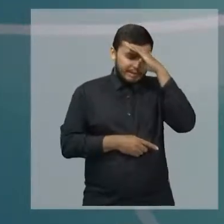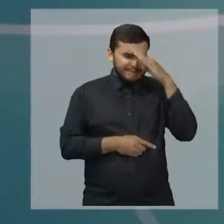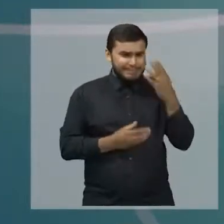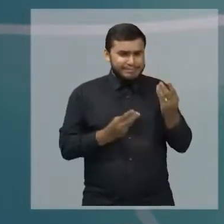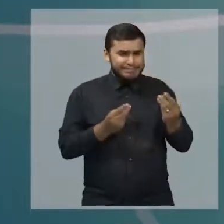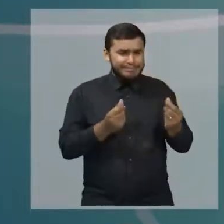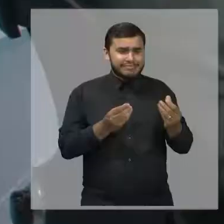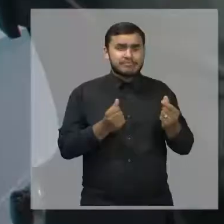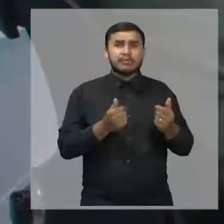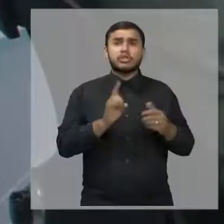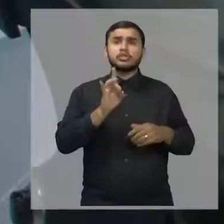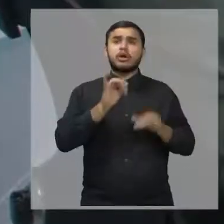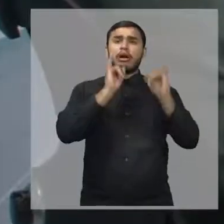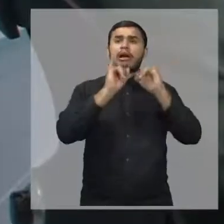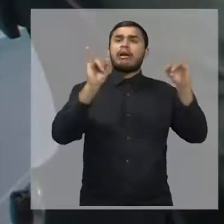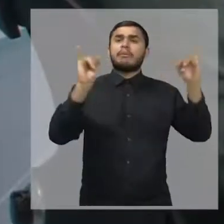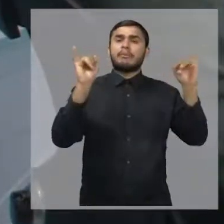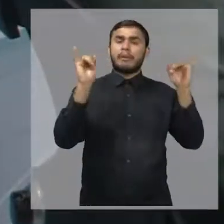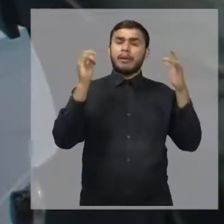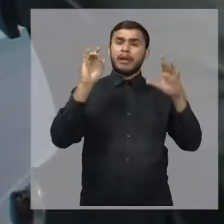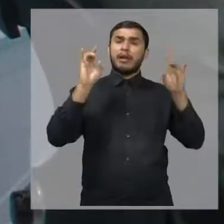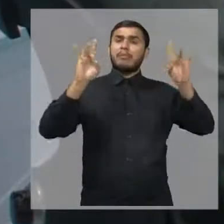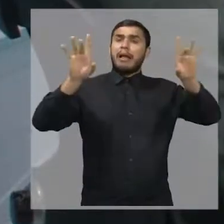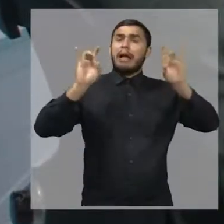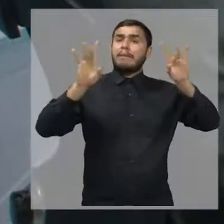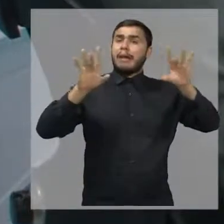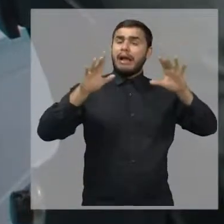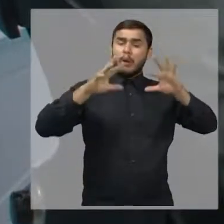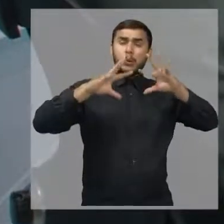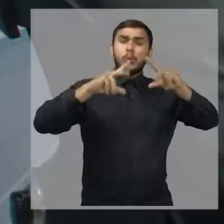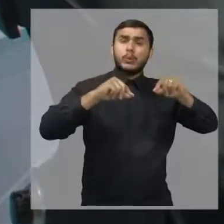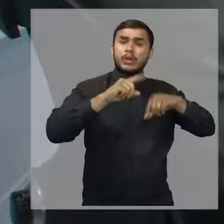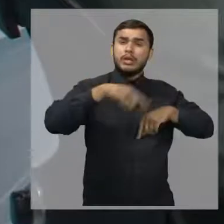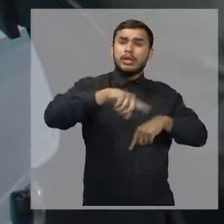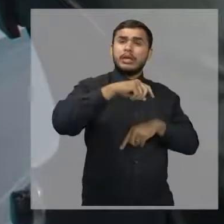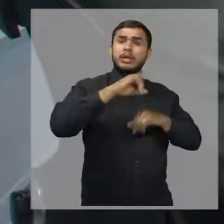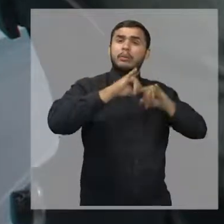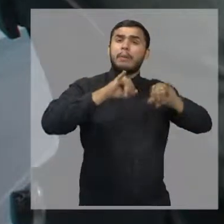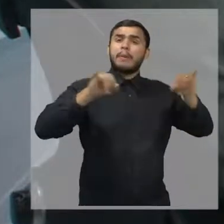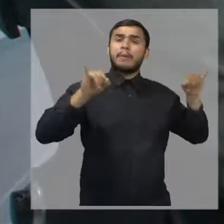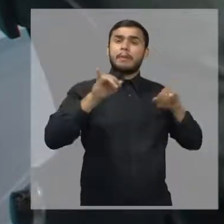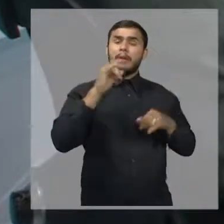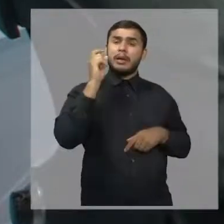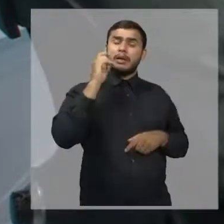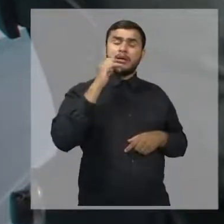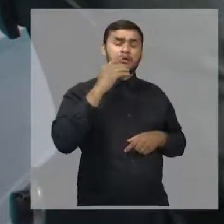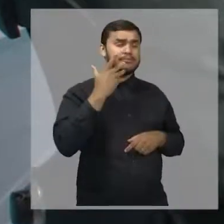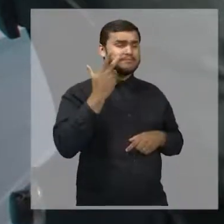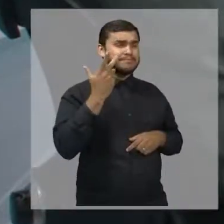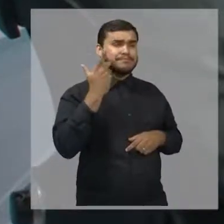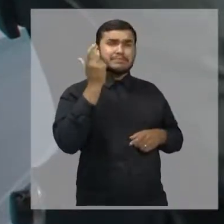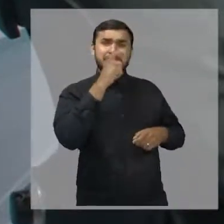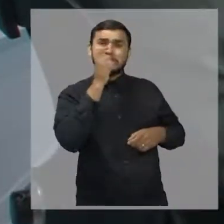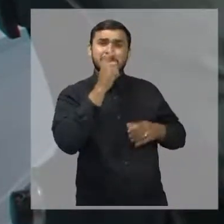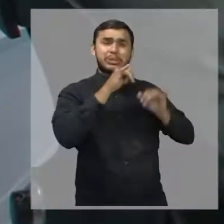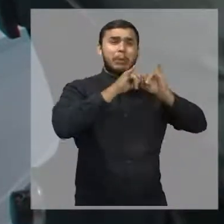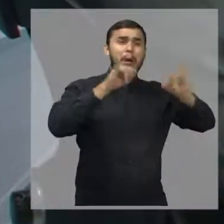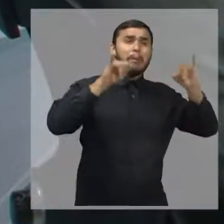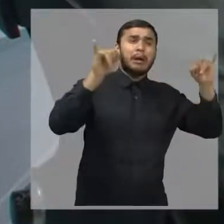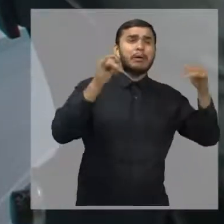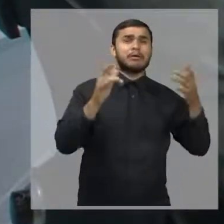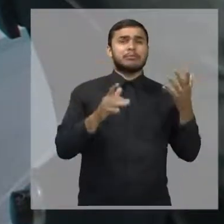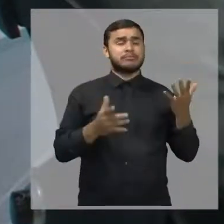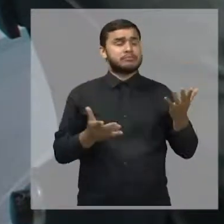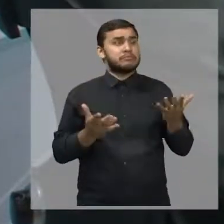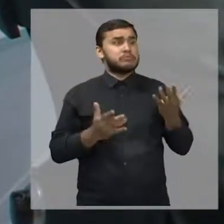escândalos, ou seja, é uma completa instabilidade. E no parlamento lá, se você examinar, as discussões estão